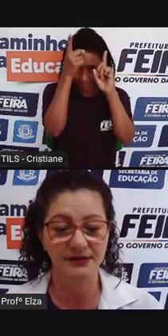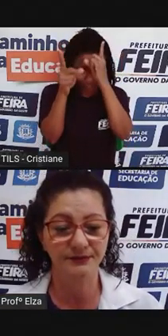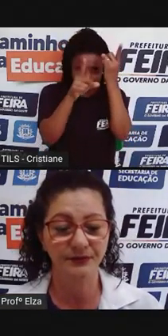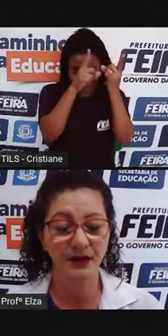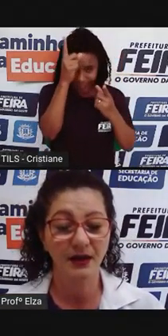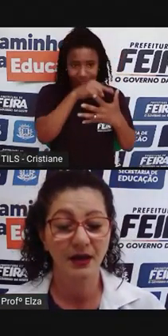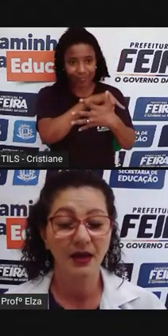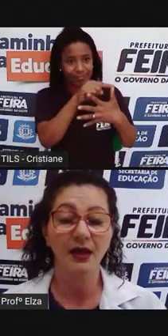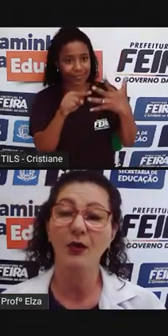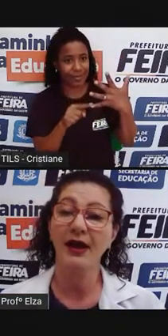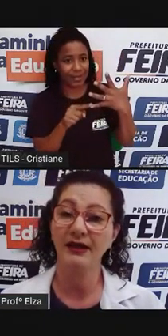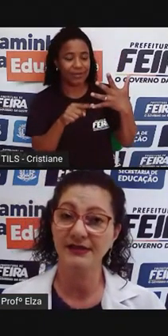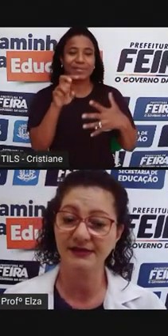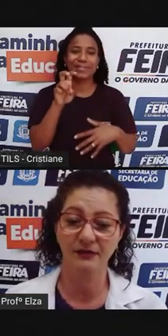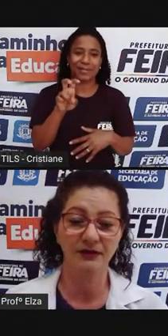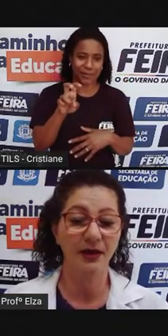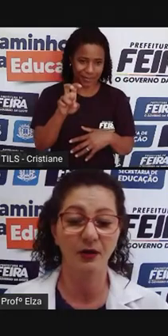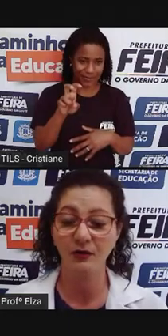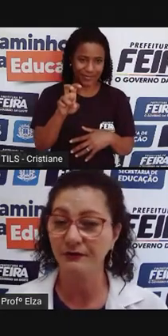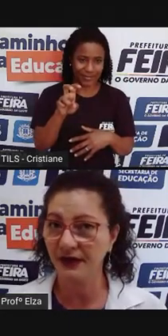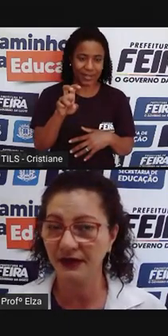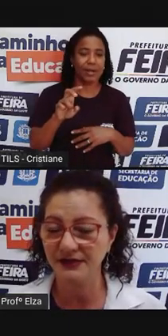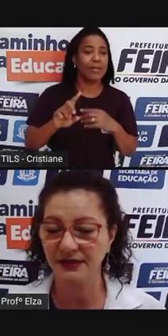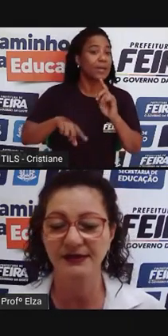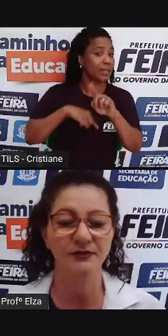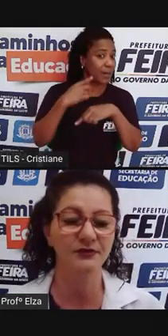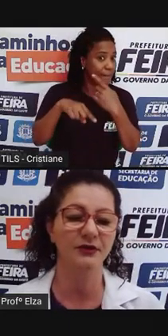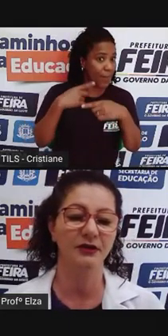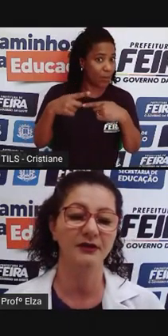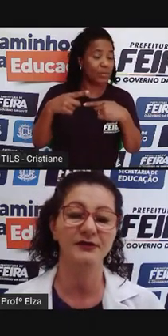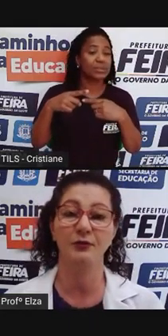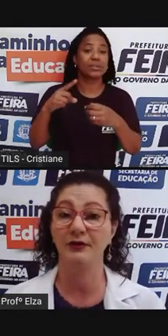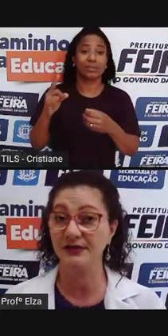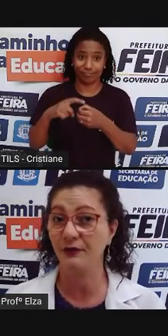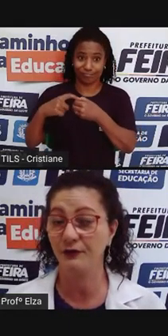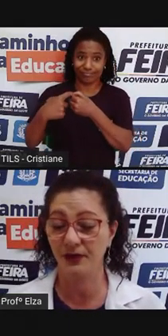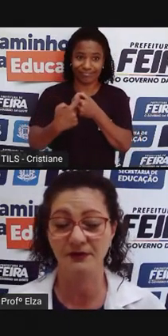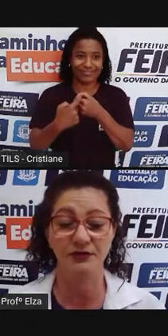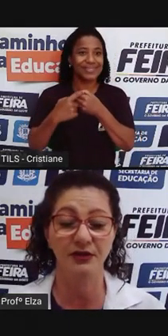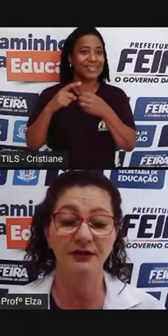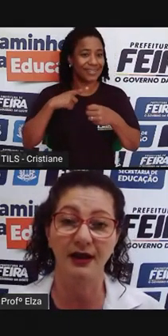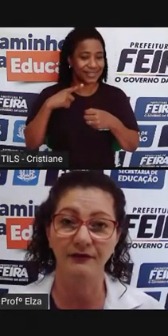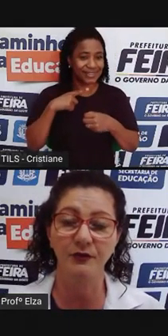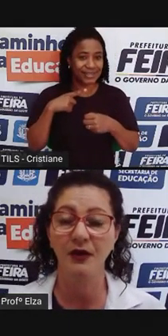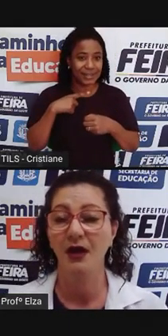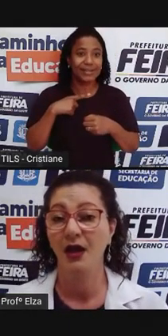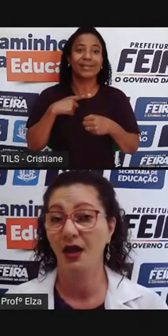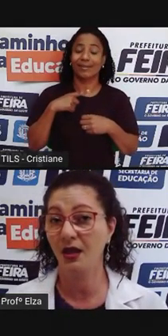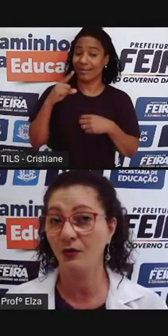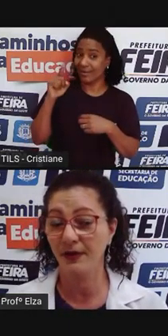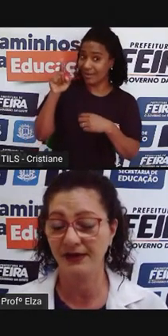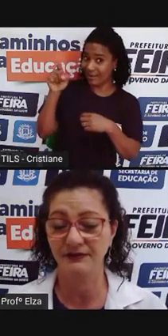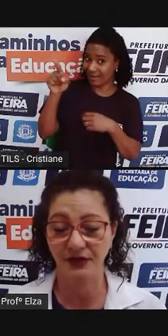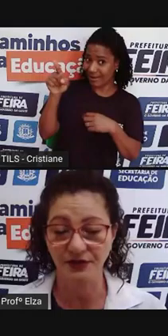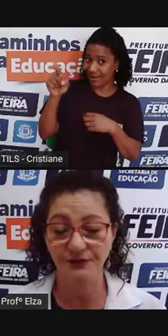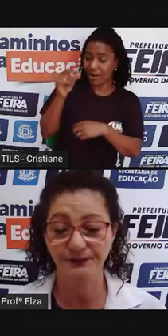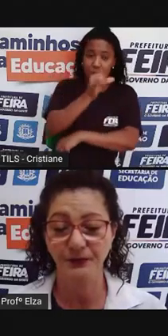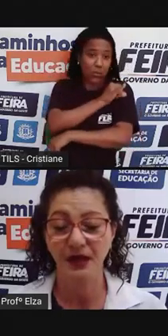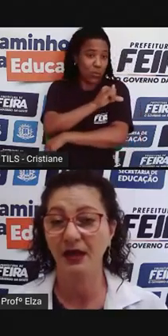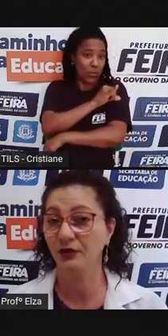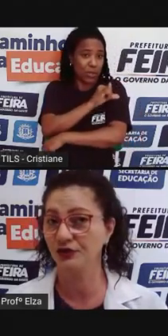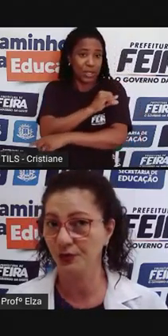R's. E com a realização da maior conferência das Nações Unidas sobre o Desenvolvimento Sustentável,